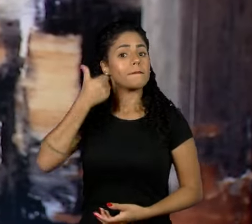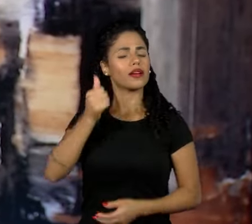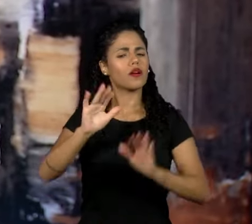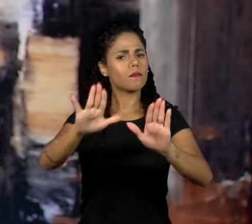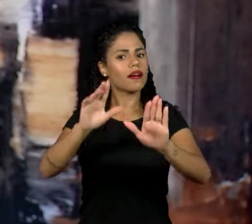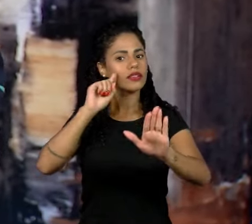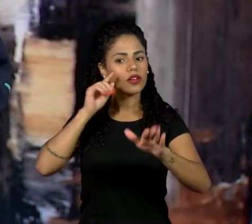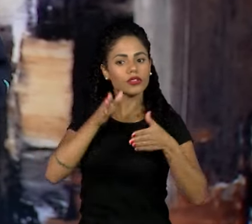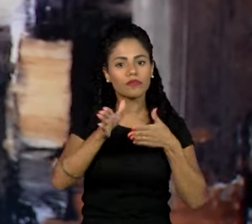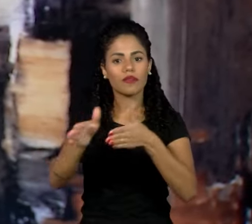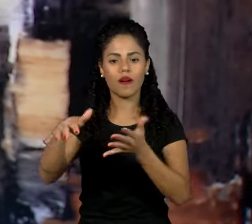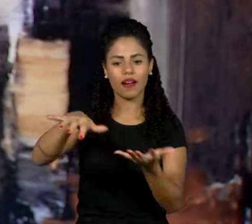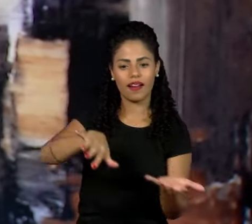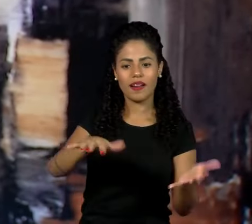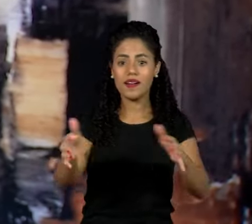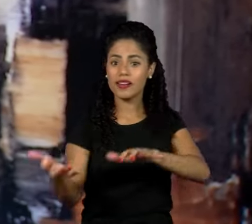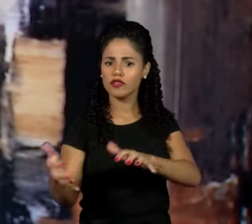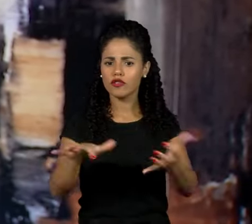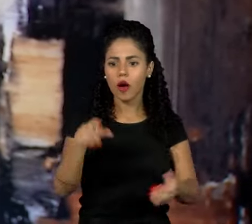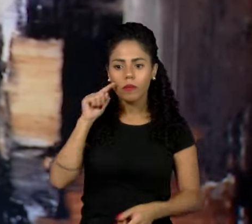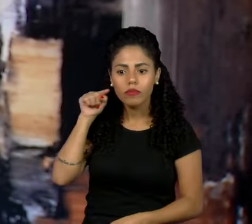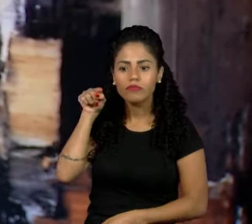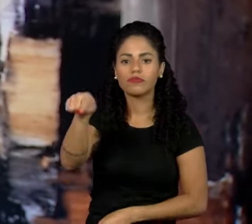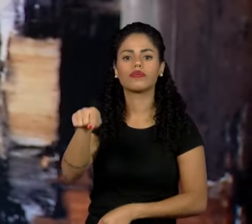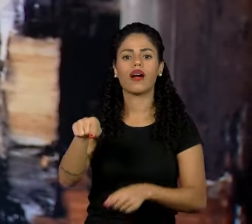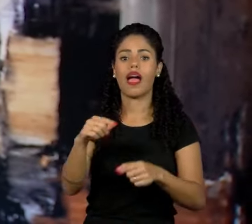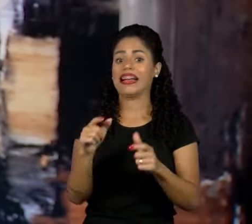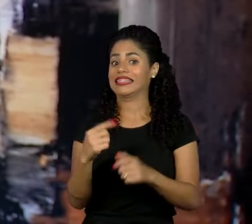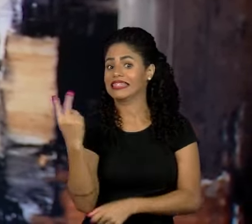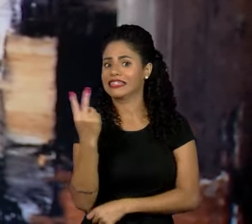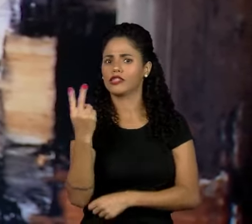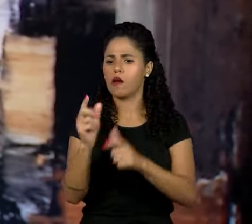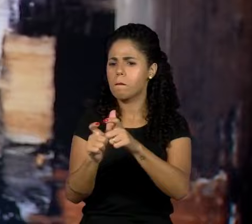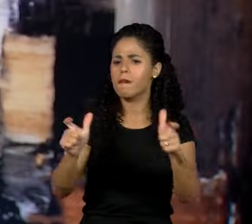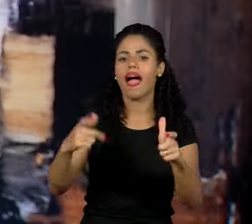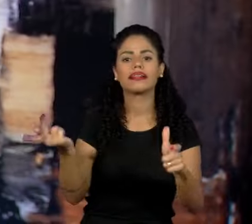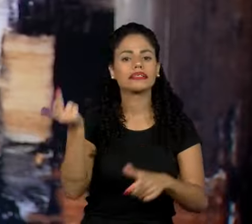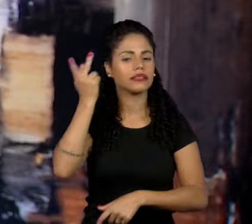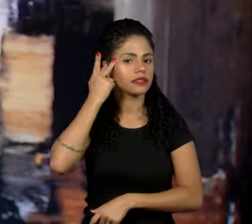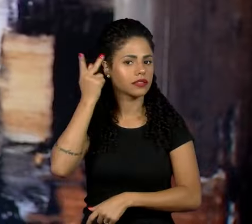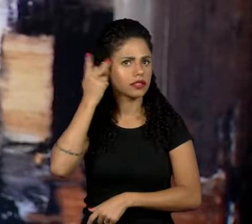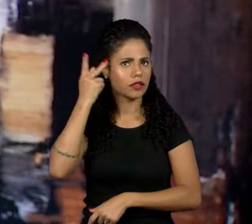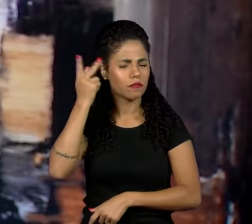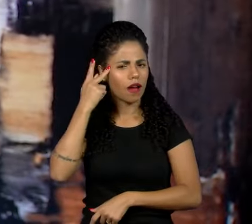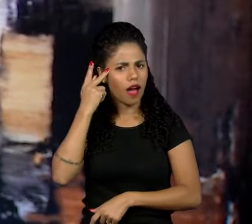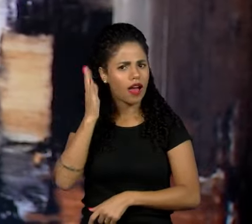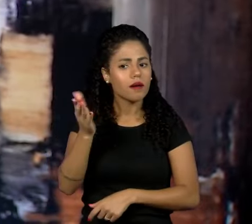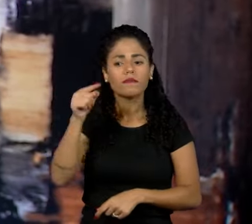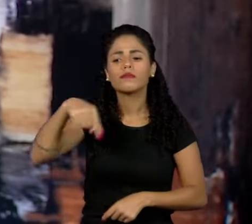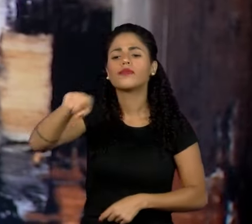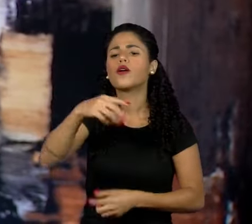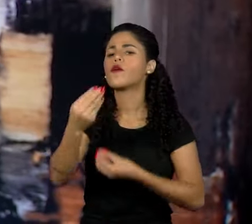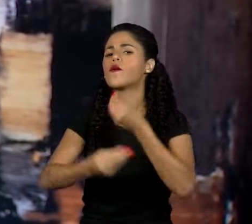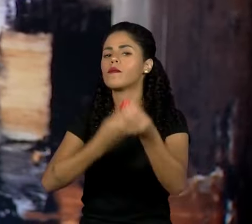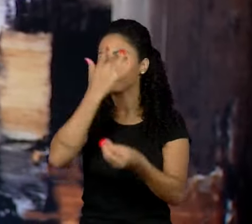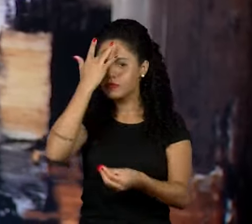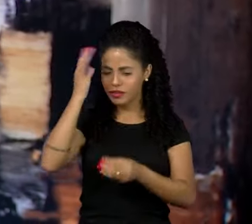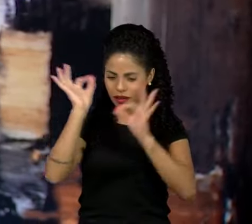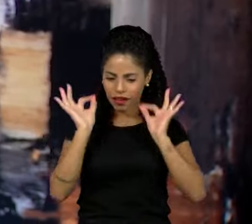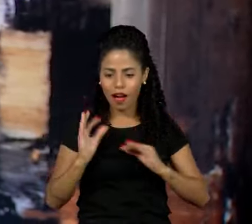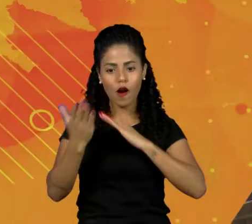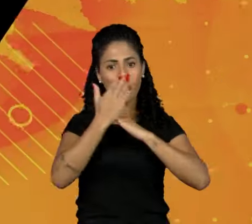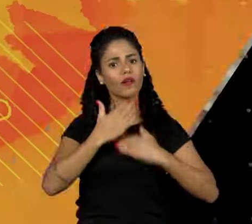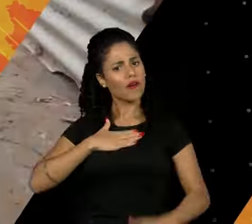nós fomos até Paraisópolis, que é a segunda maior favela de São Paulo, saber por que as pessoas se cuidam